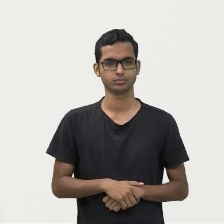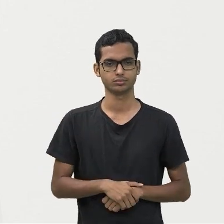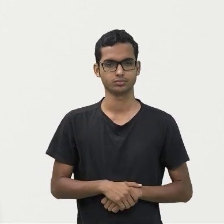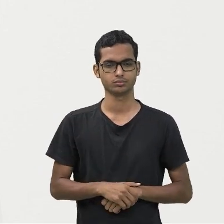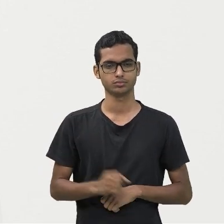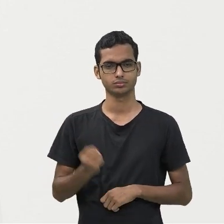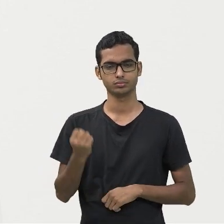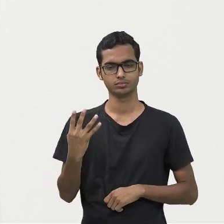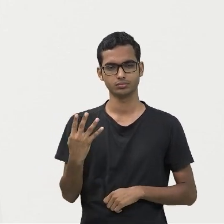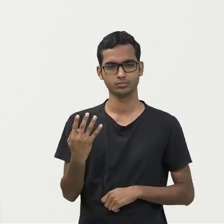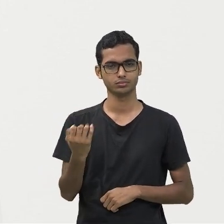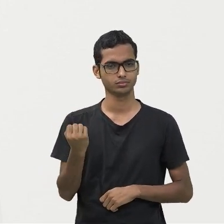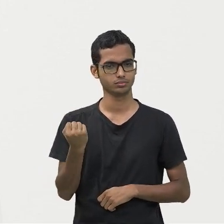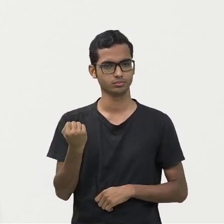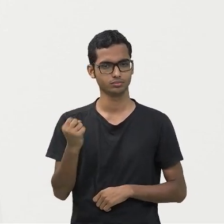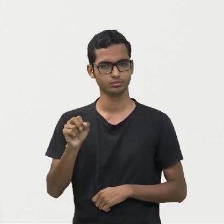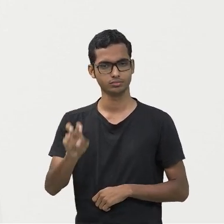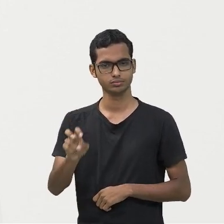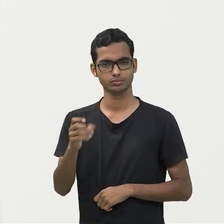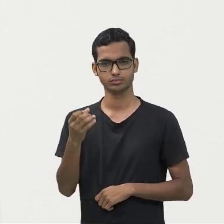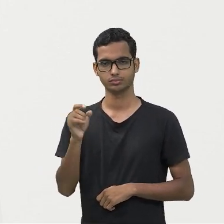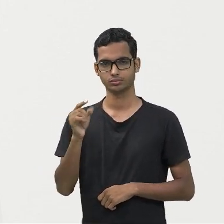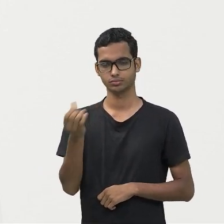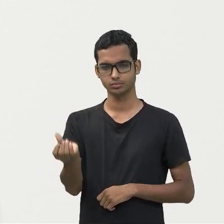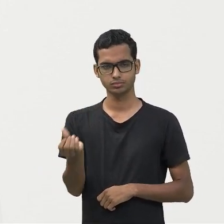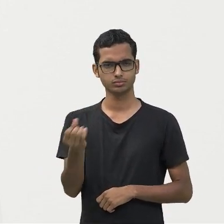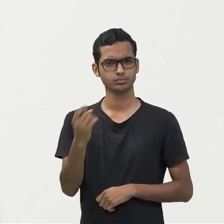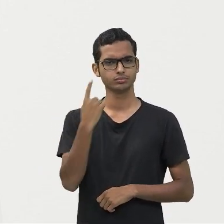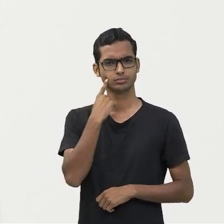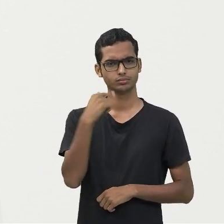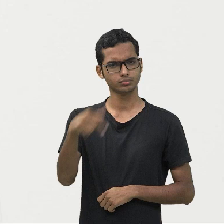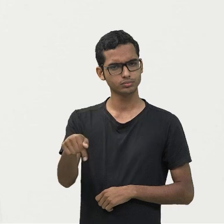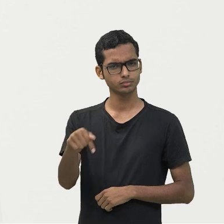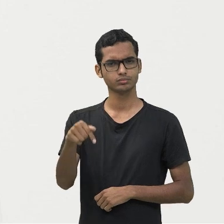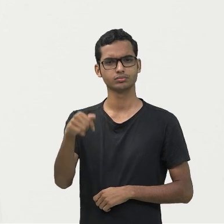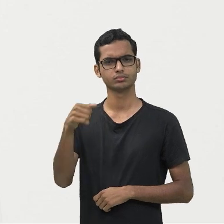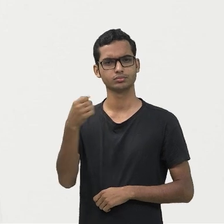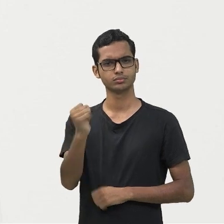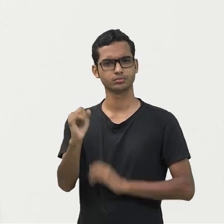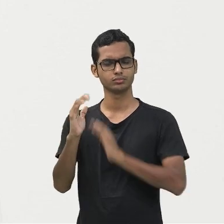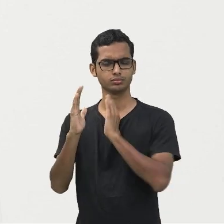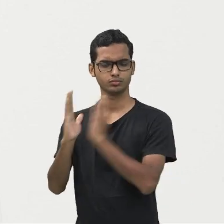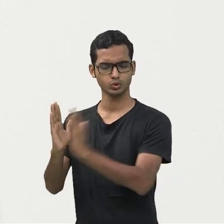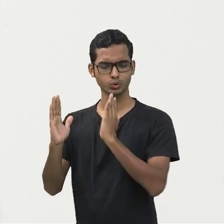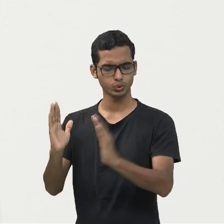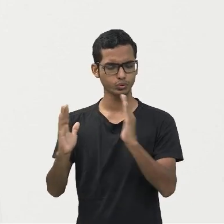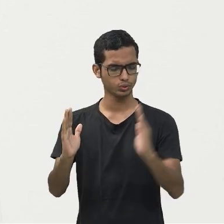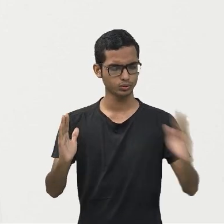3, 4, 5, 6 e assim por diante. Tá bom?